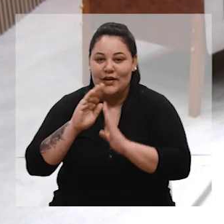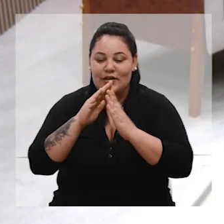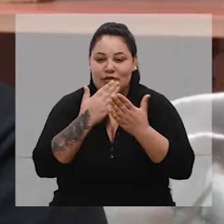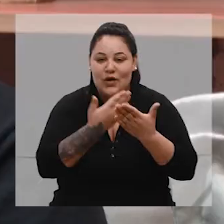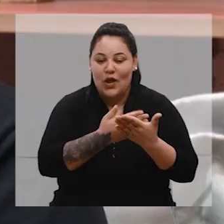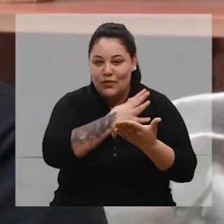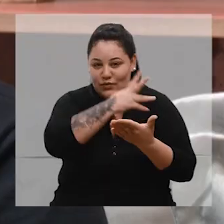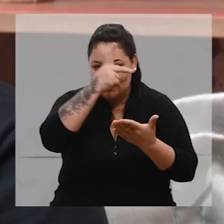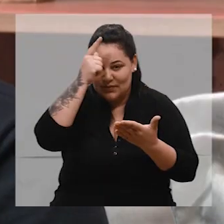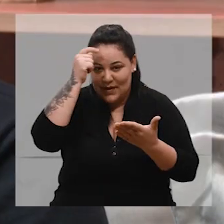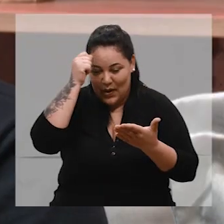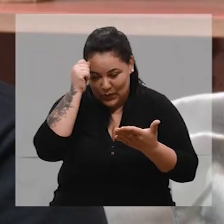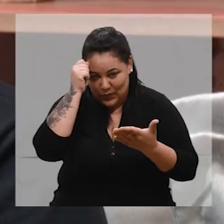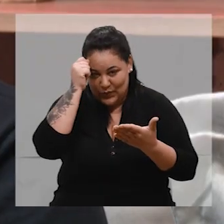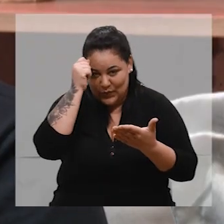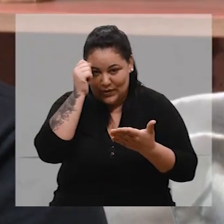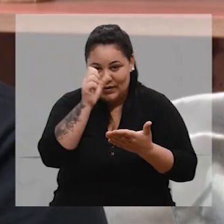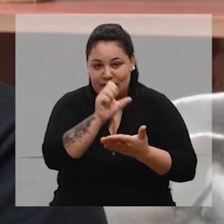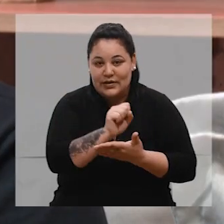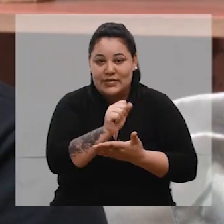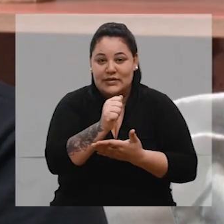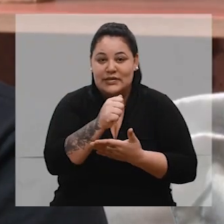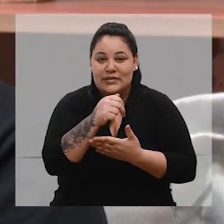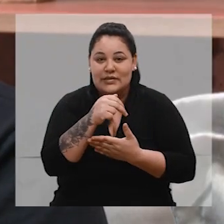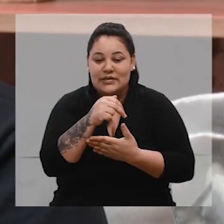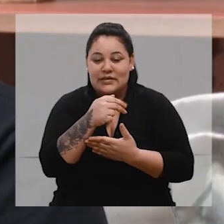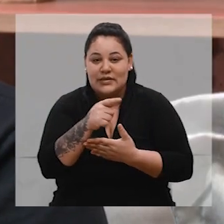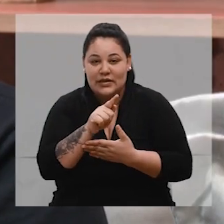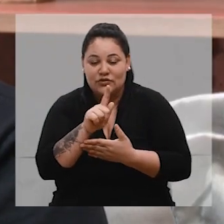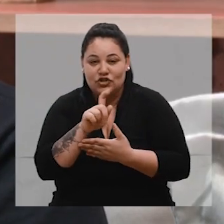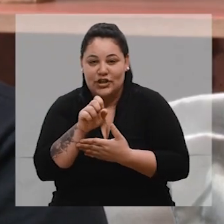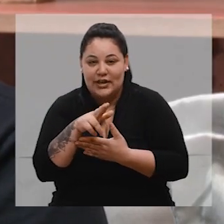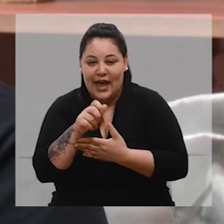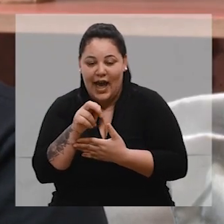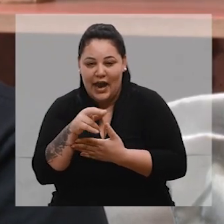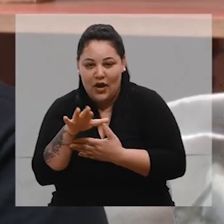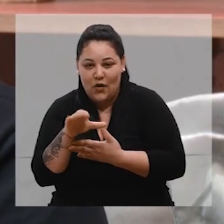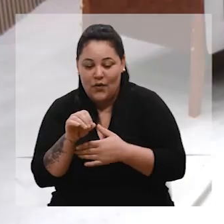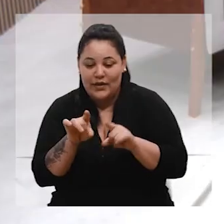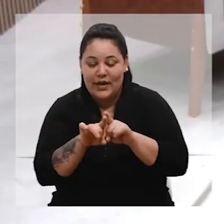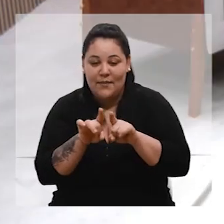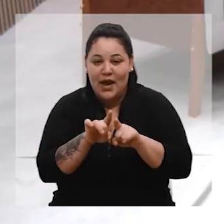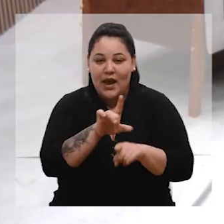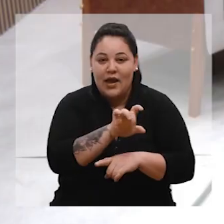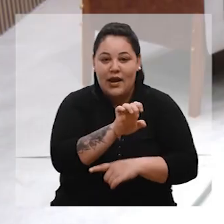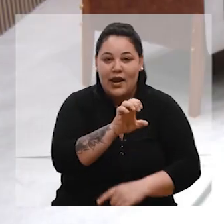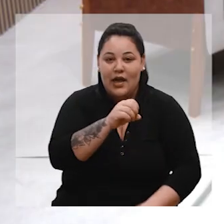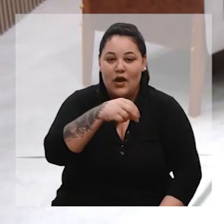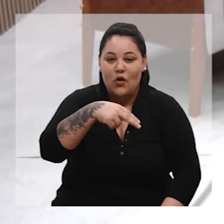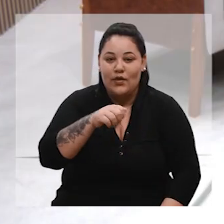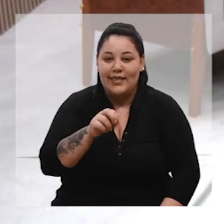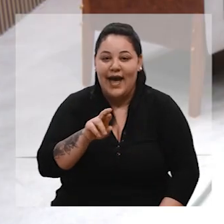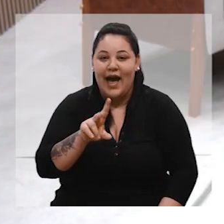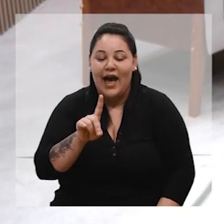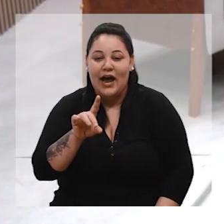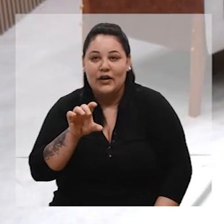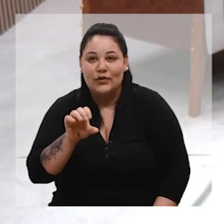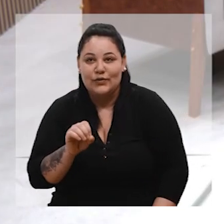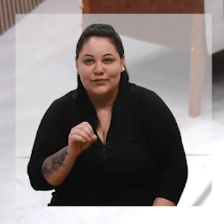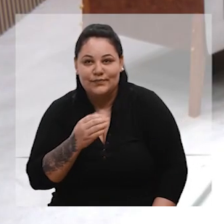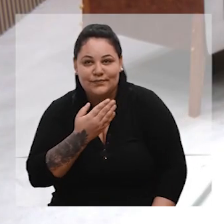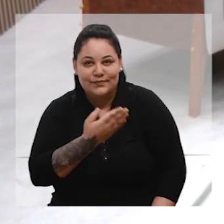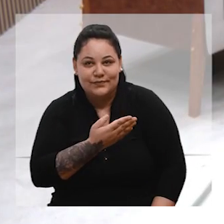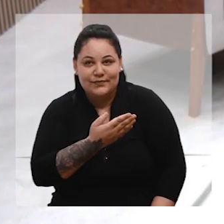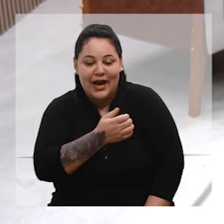pedagógico e professor de História na Escola Municipal de Ensino Fundamental San Genaro. Também com a gente o